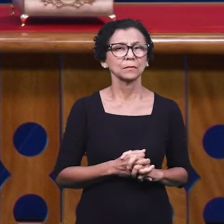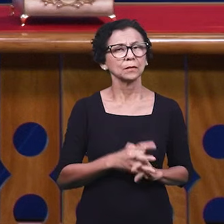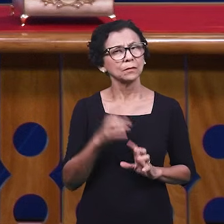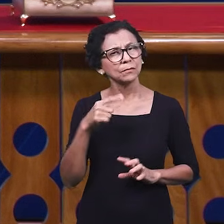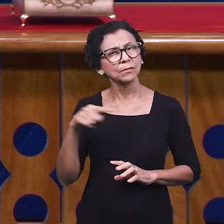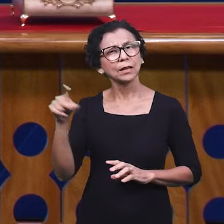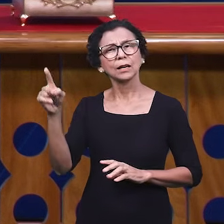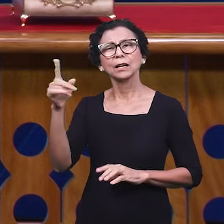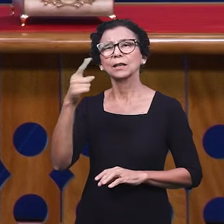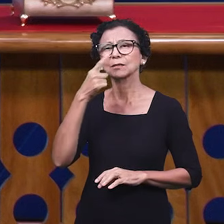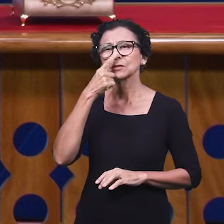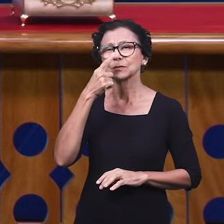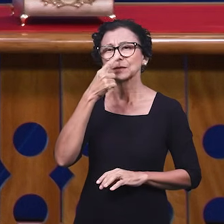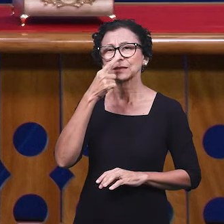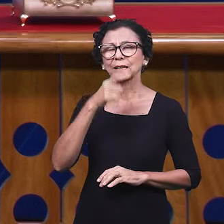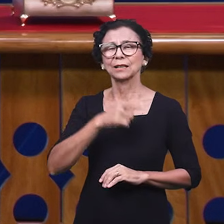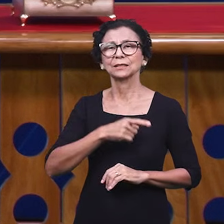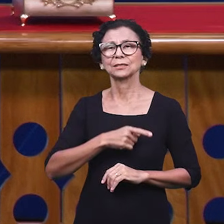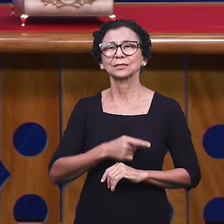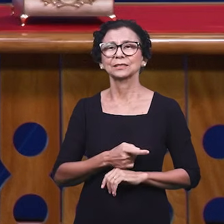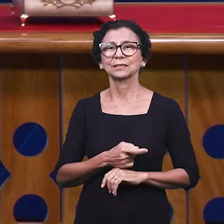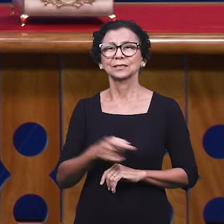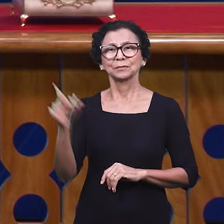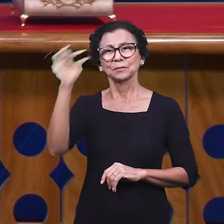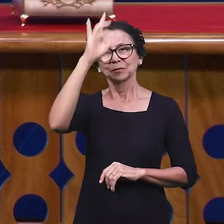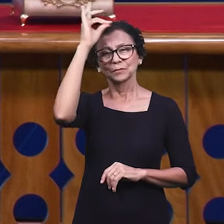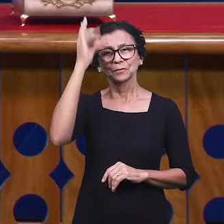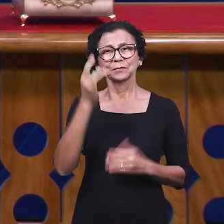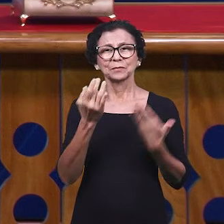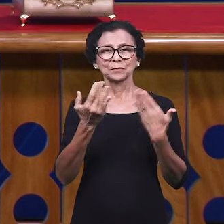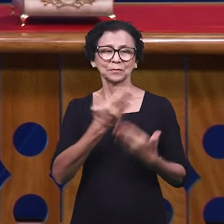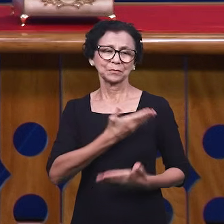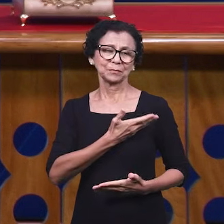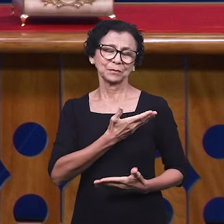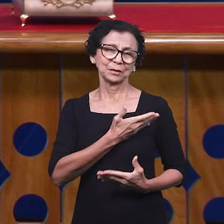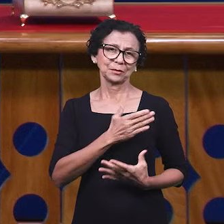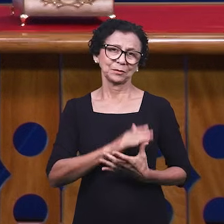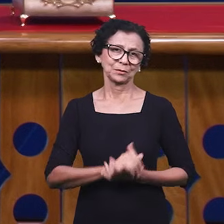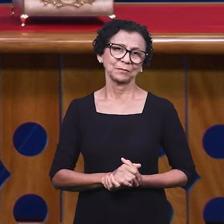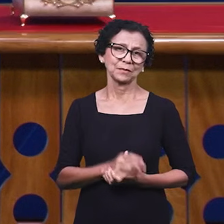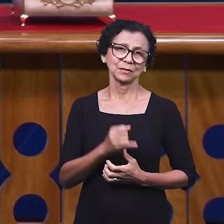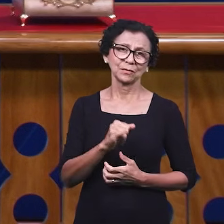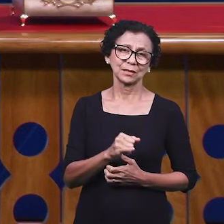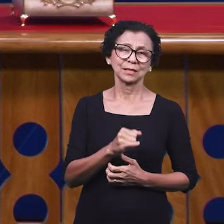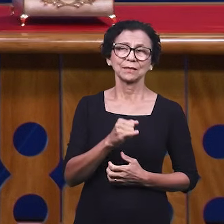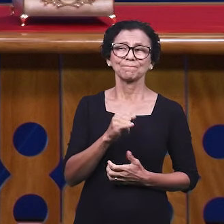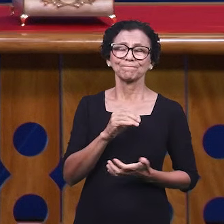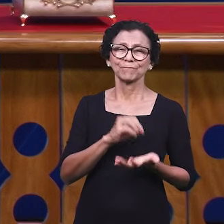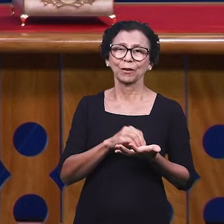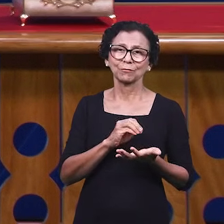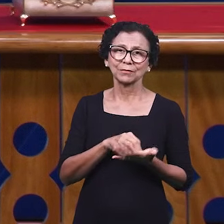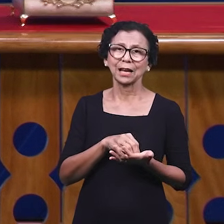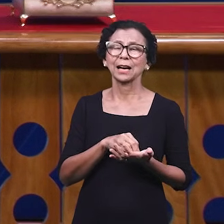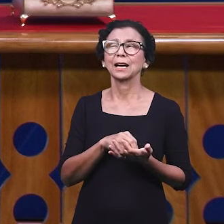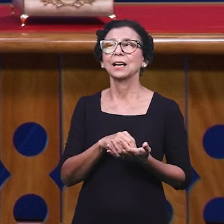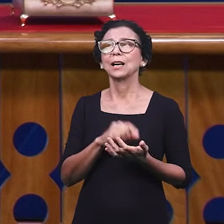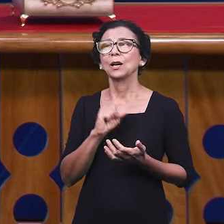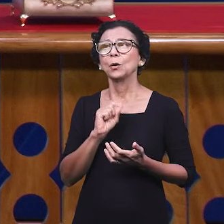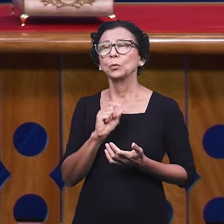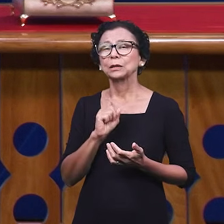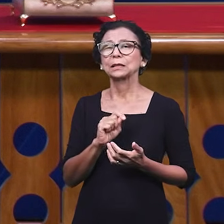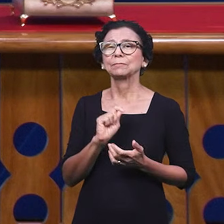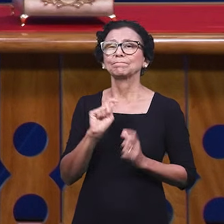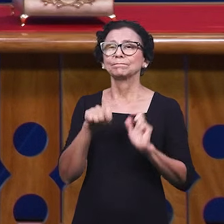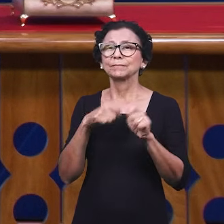do rei com intimidade, que o seu amigo Espírito Santo vai entrar com você. E o que faltarem as palavras, as